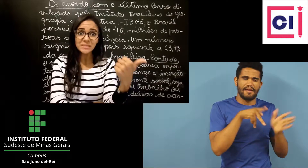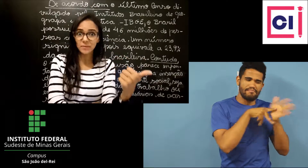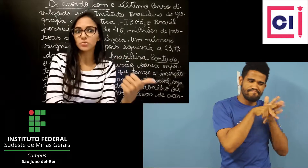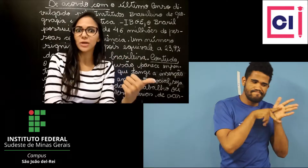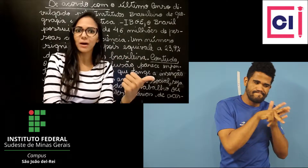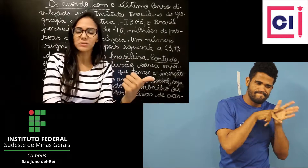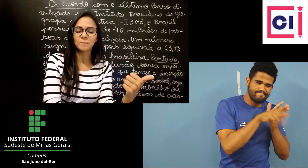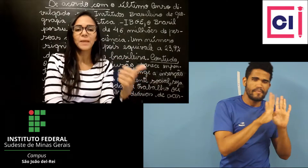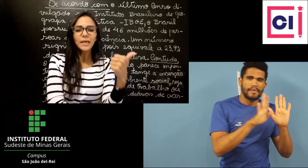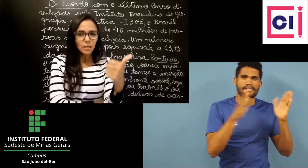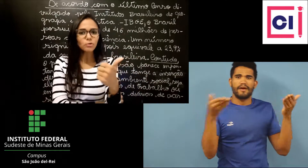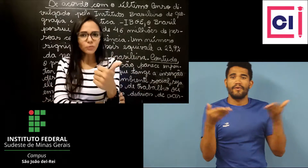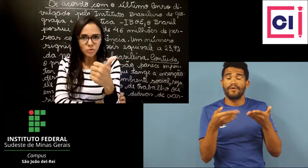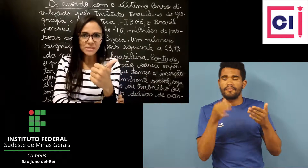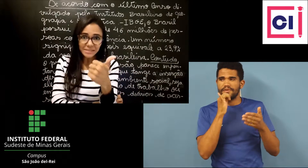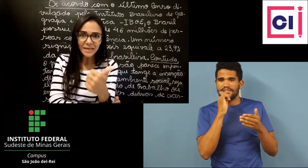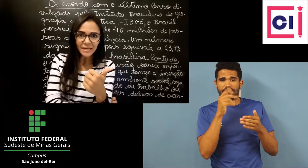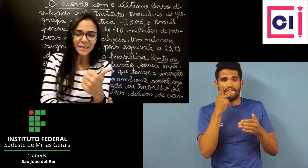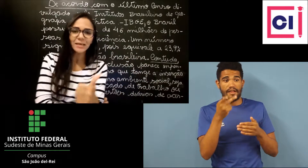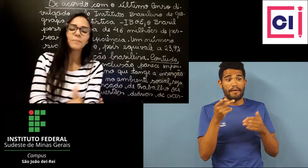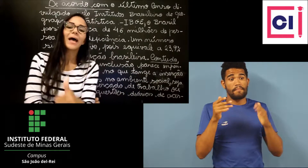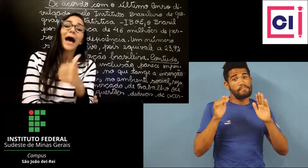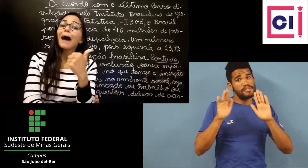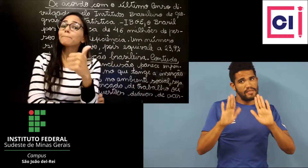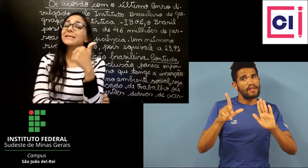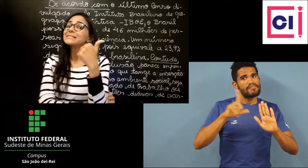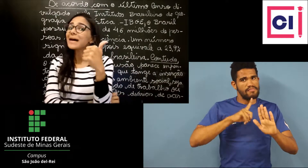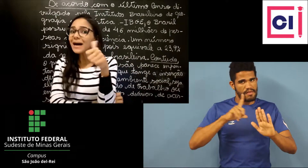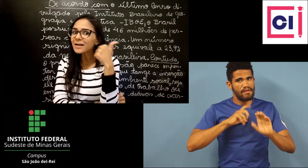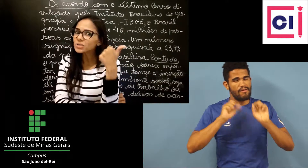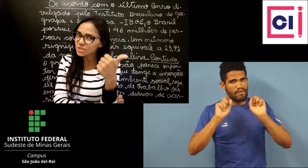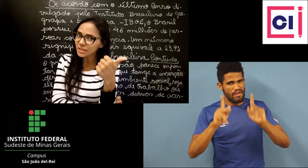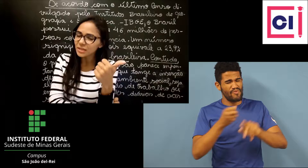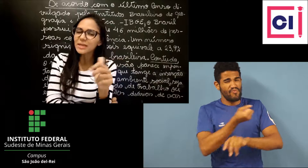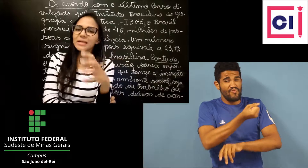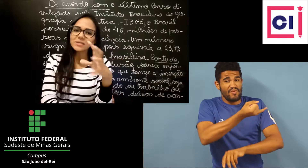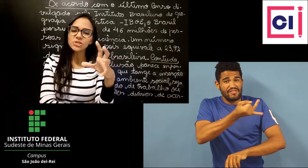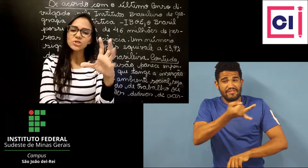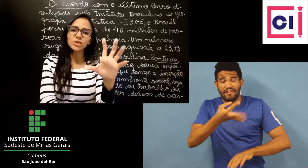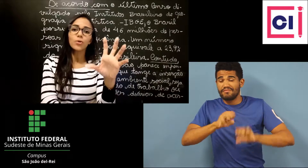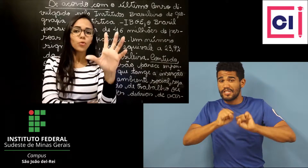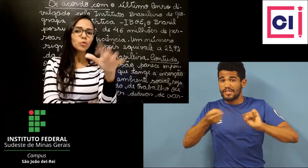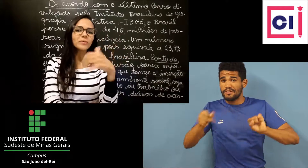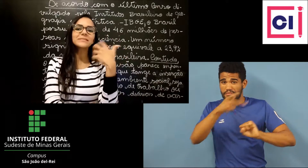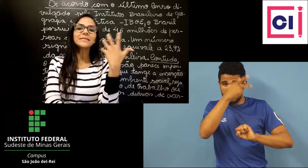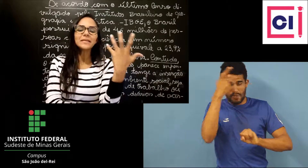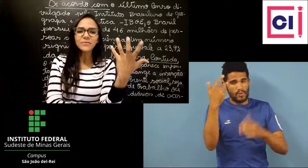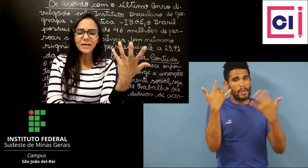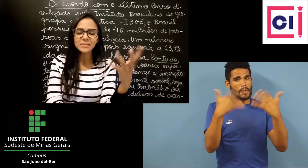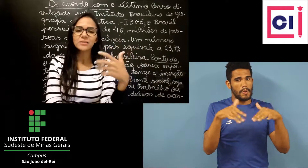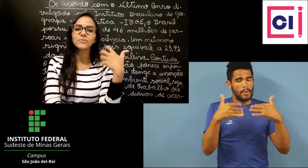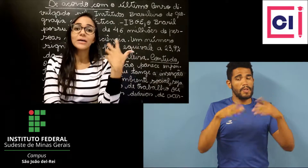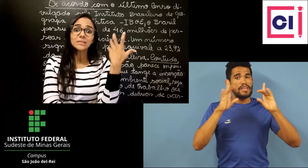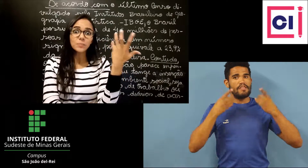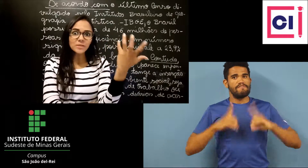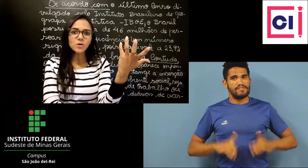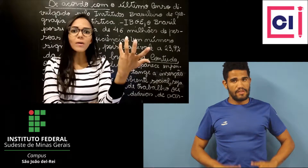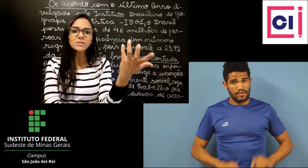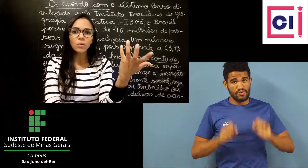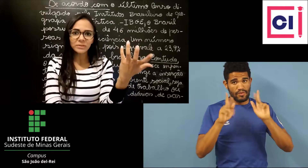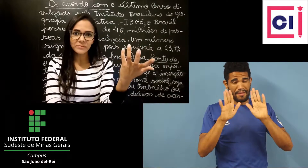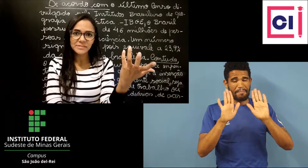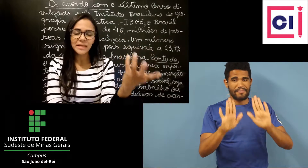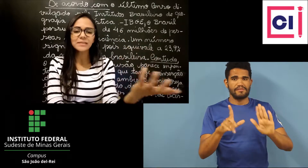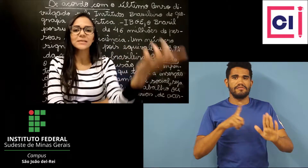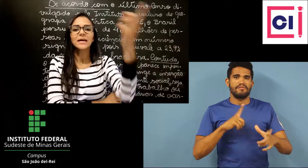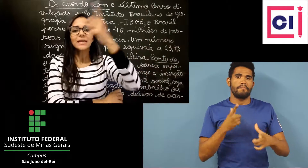eu tenho conhecimento de causa. Então, eu vou dizer que, apesar de existir um número significativo de